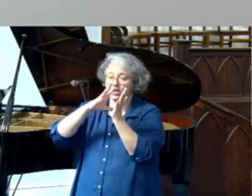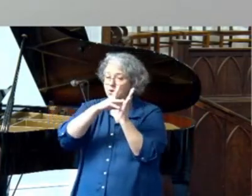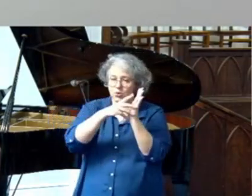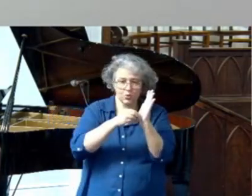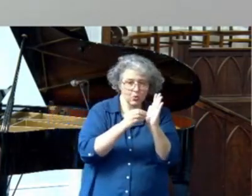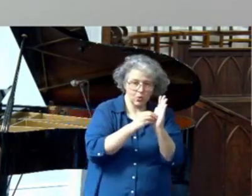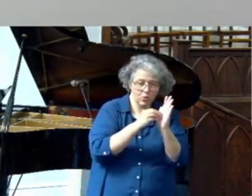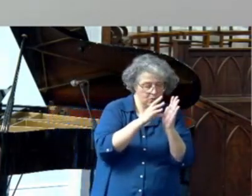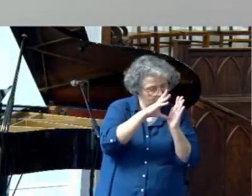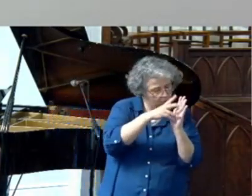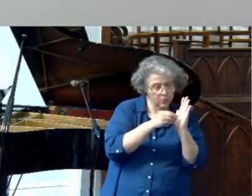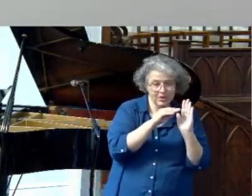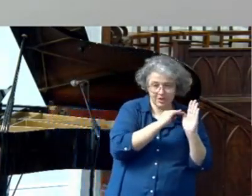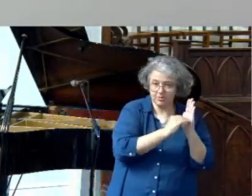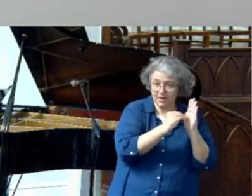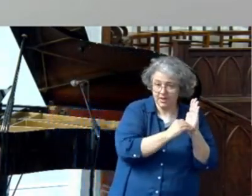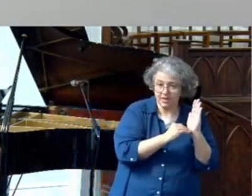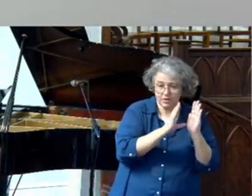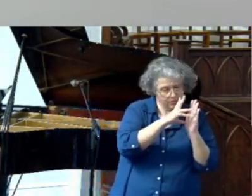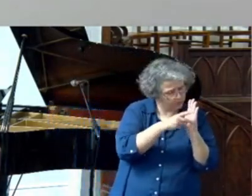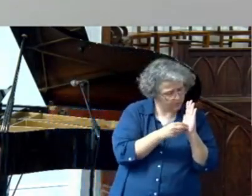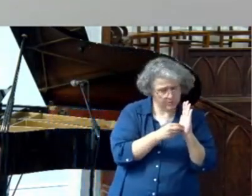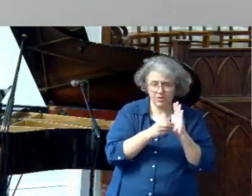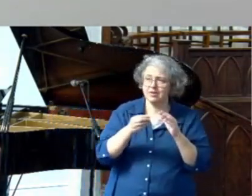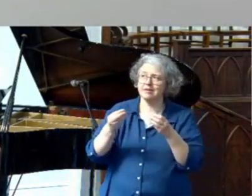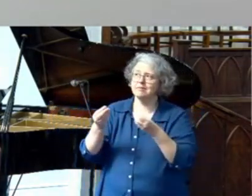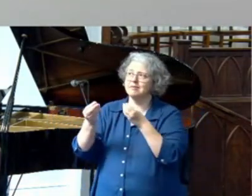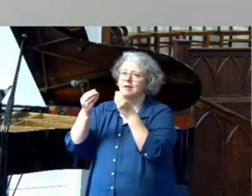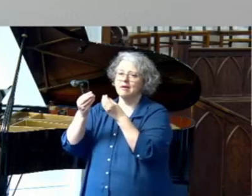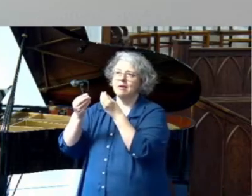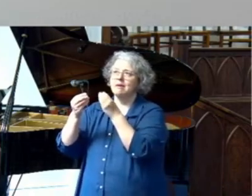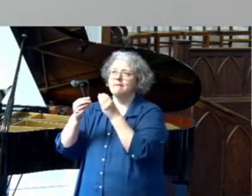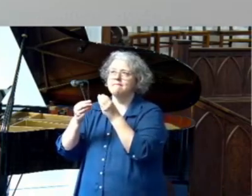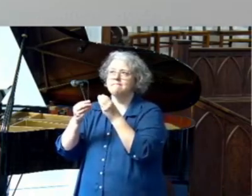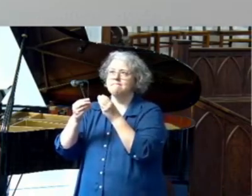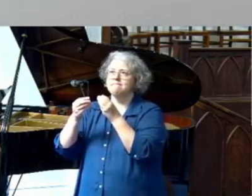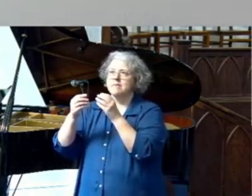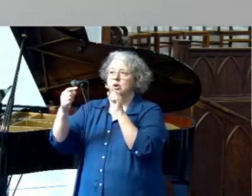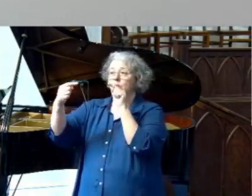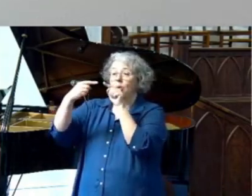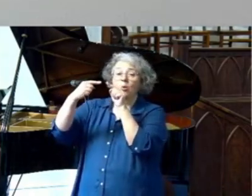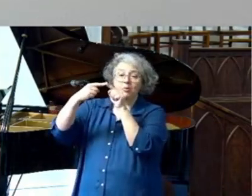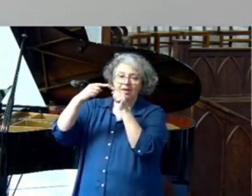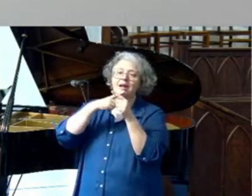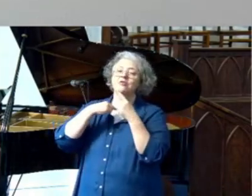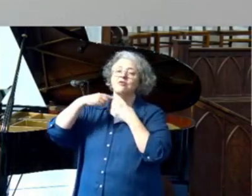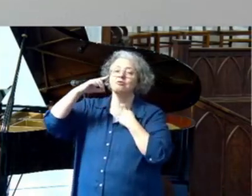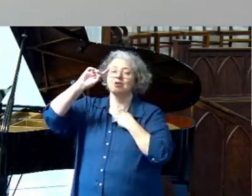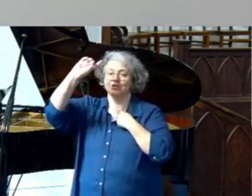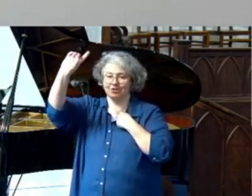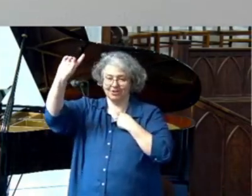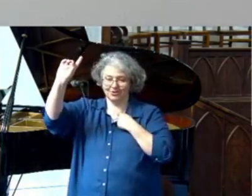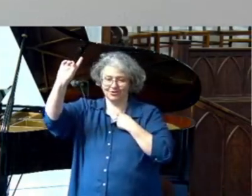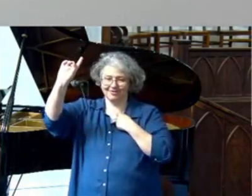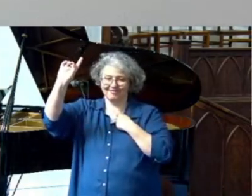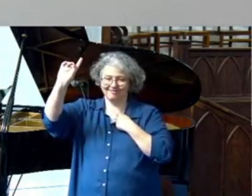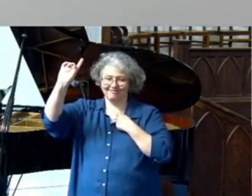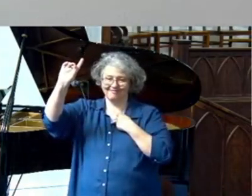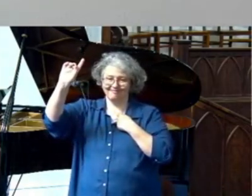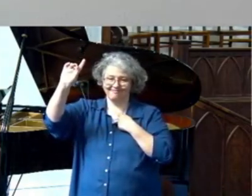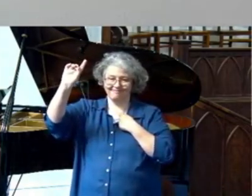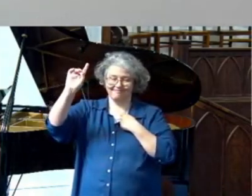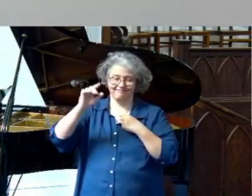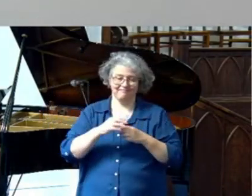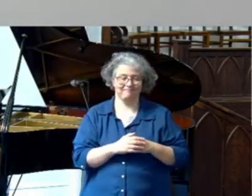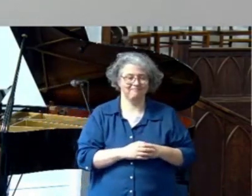volto a Provérbios 19. Muitos são os planos no coração do homem, mas o que prevalece é o propósito do